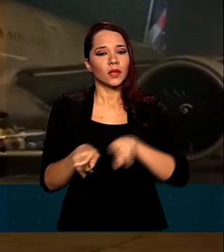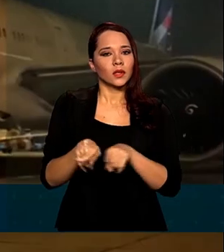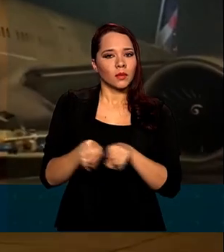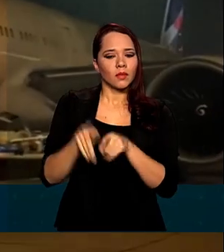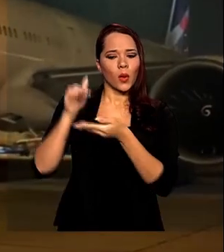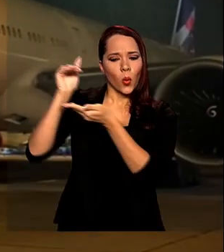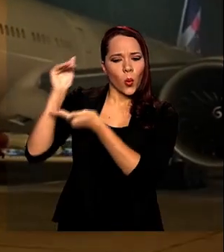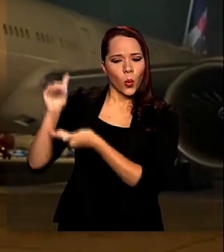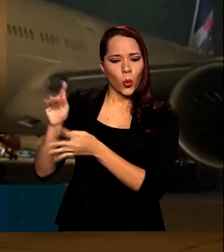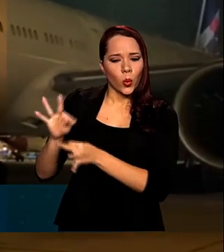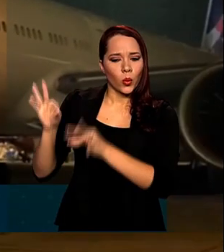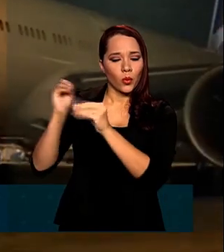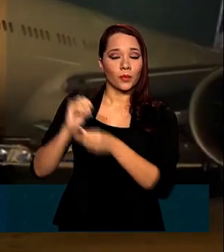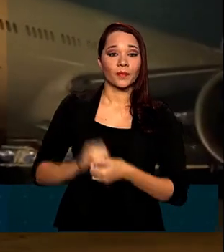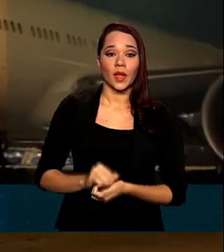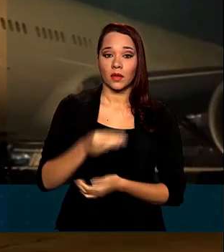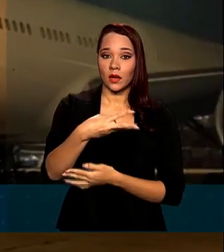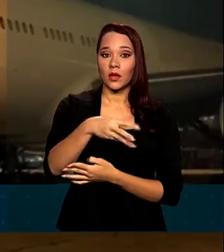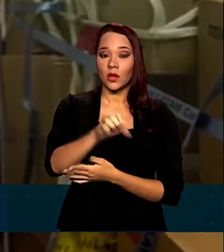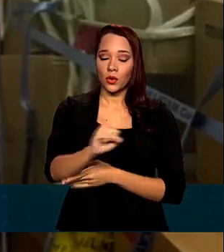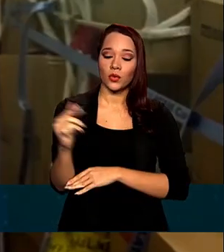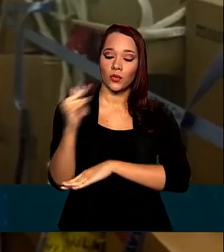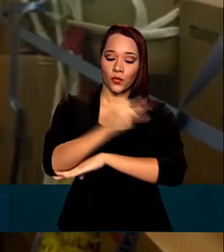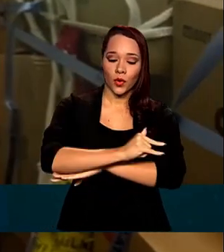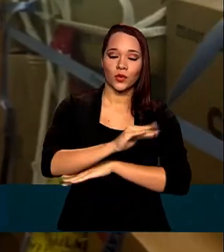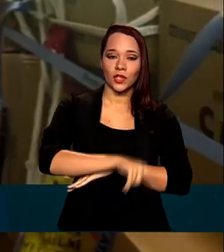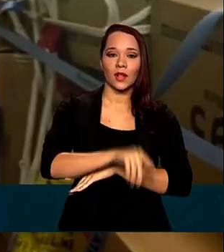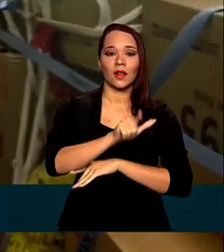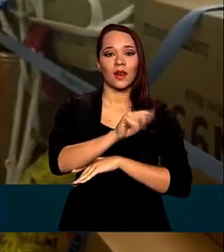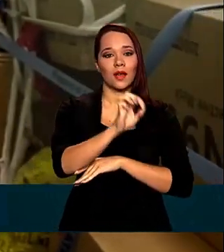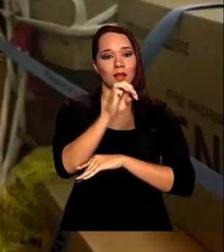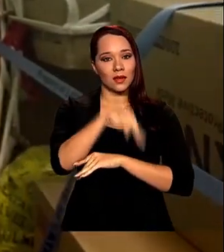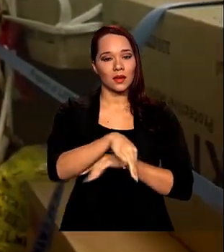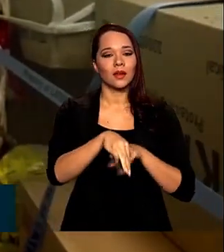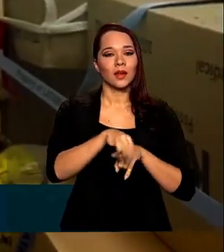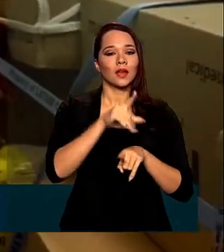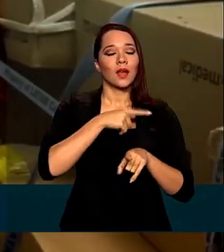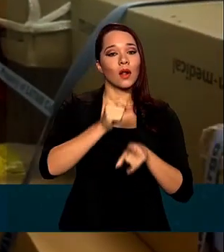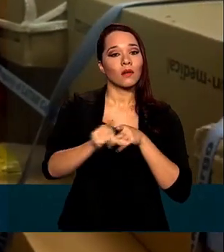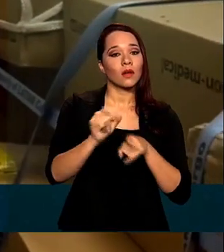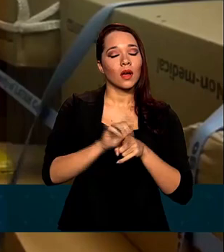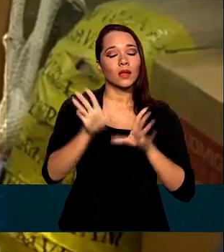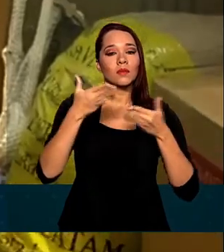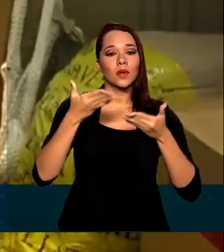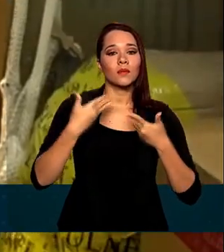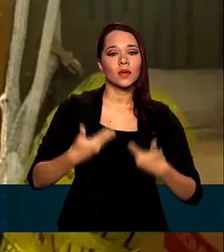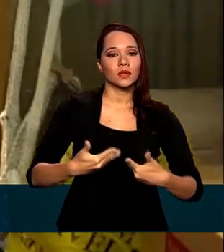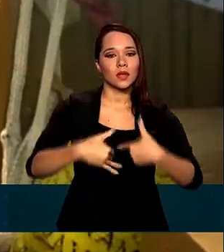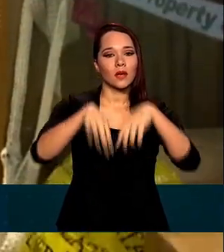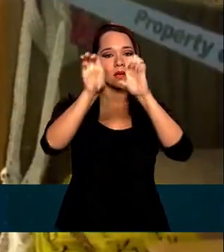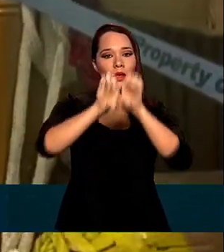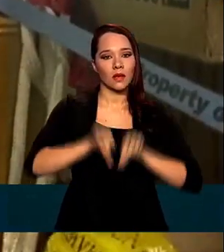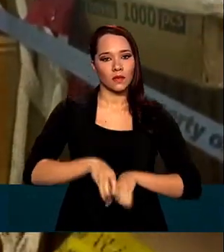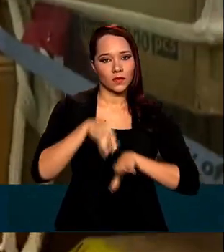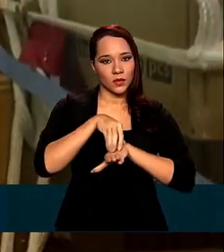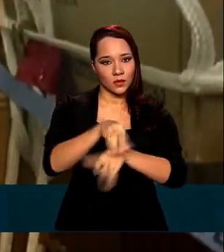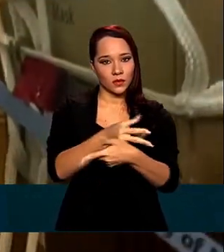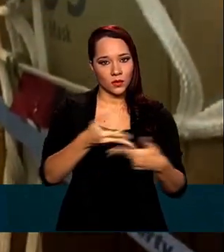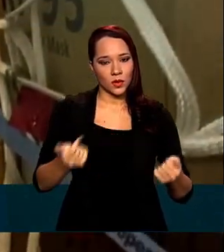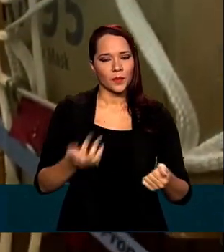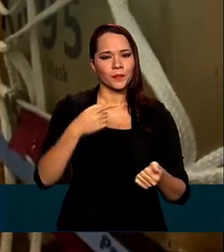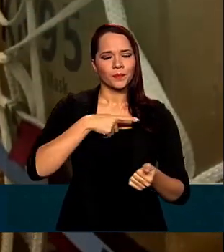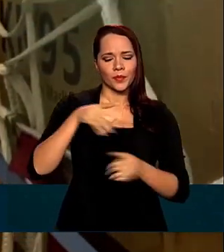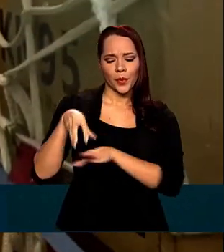Este é o 38º voo da Latam, fretado pelo Ministério da Infraestrutura, para transportar